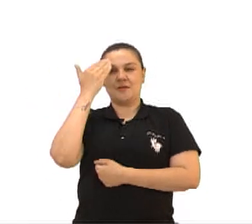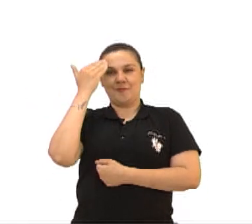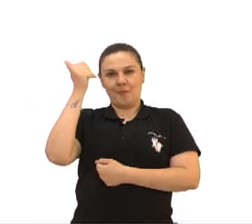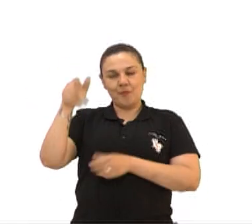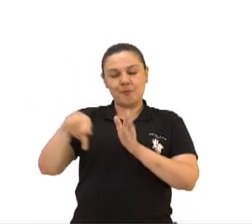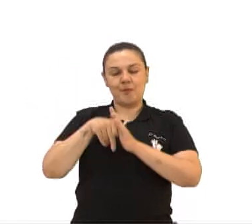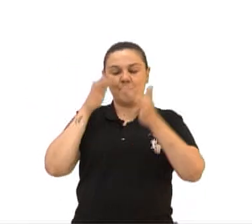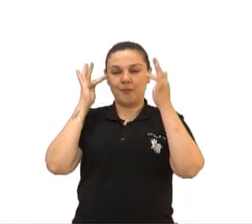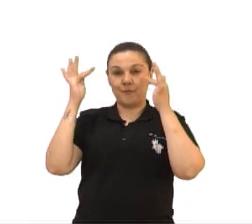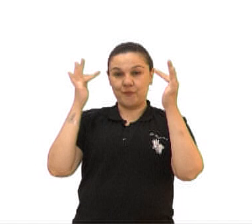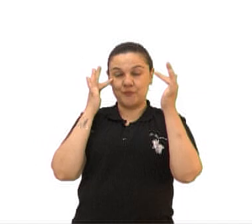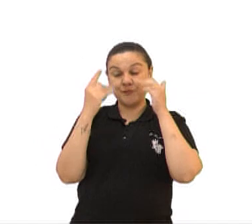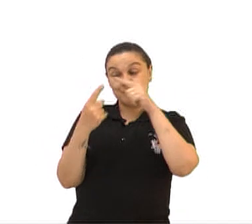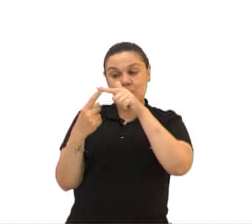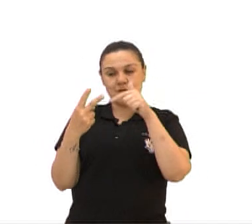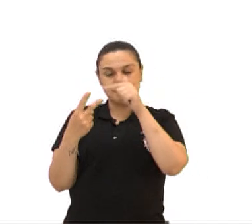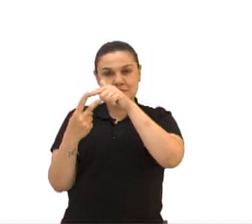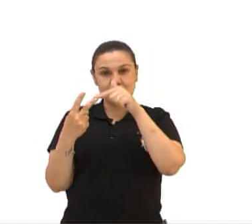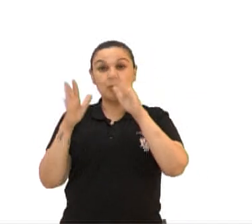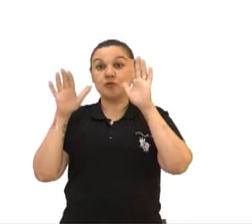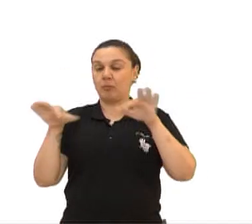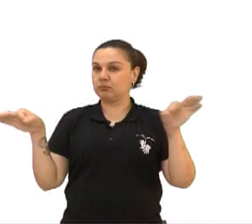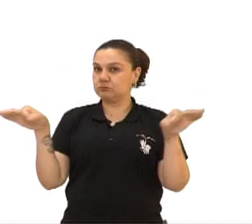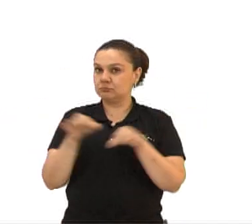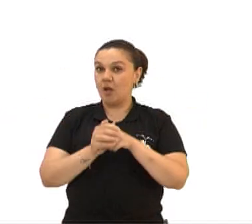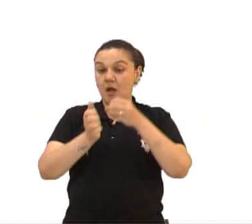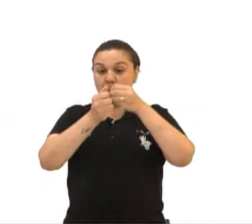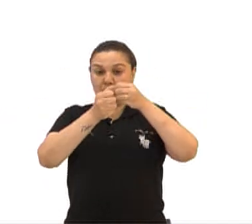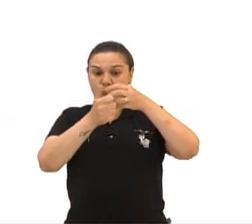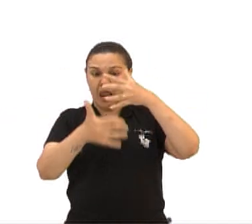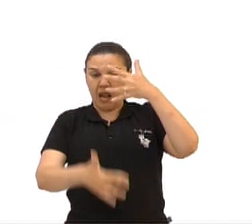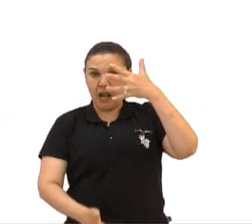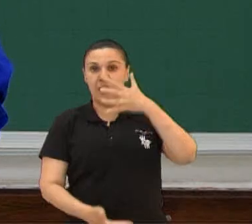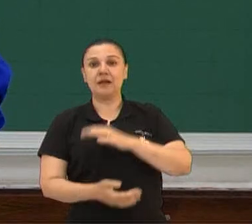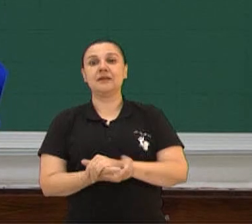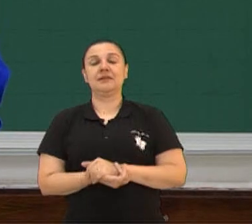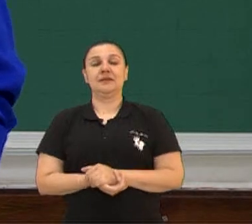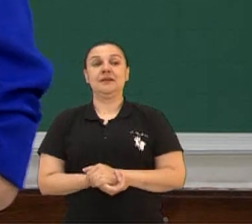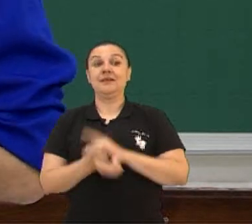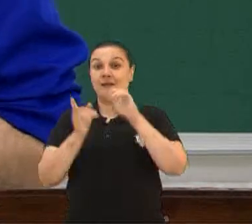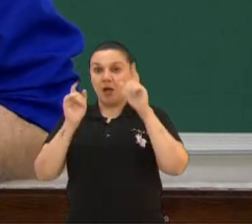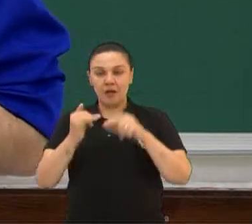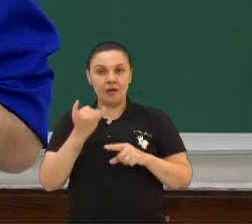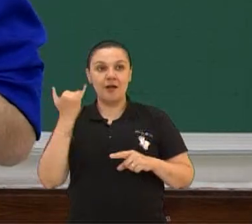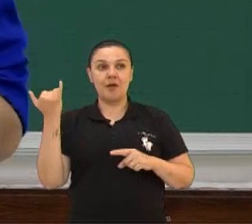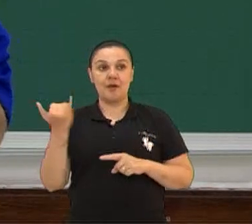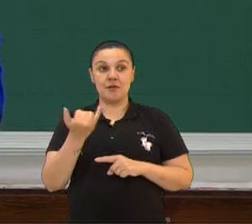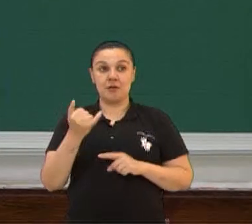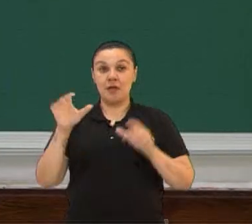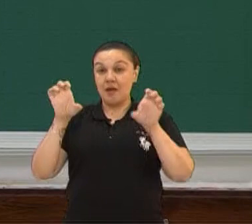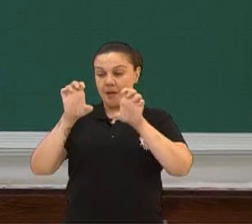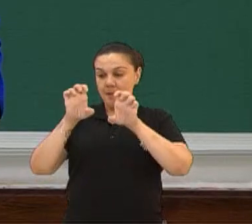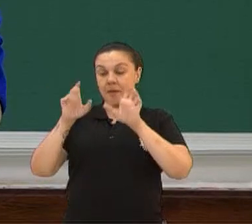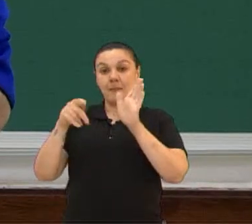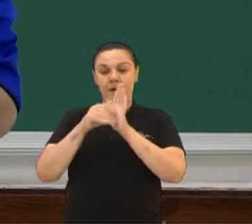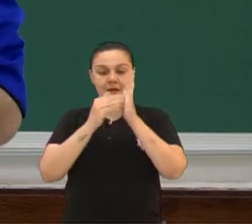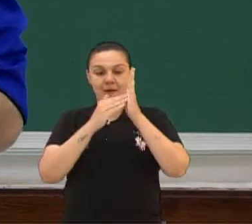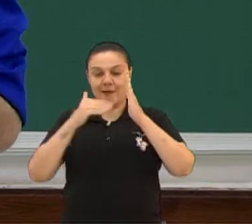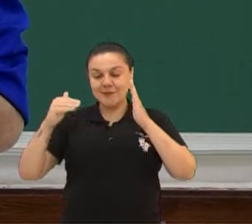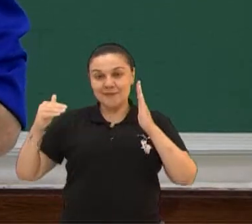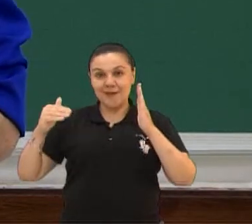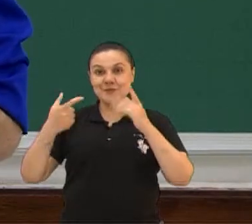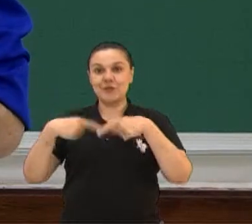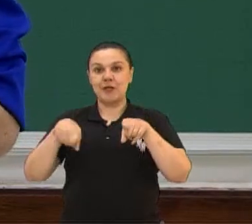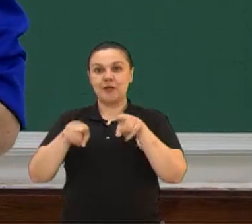né, professor? Sim. Só esses dois também já dá uma aula completa, eles são muito importantes para a estética e para o